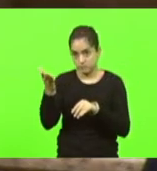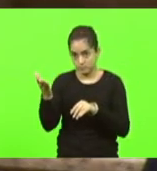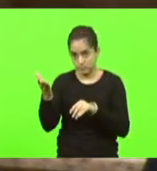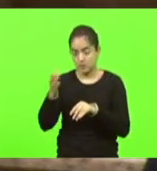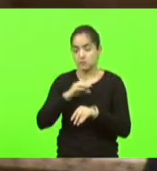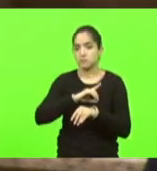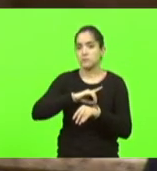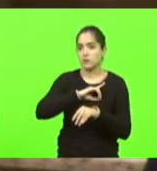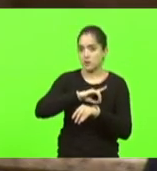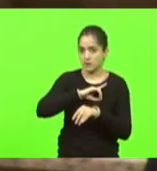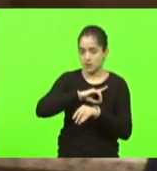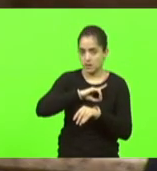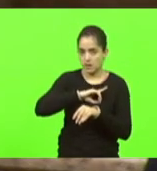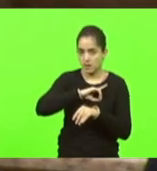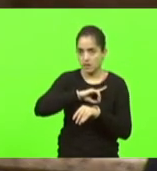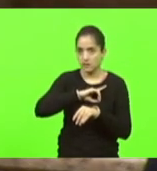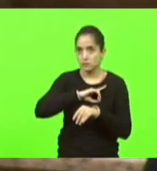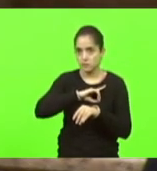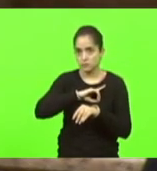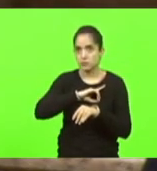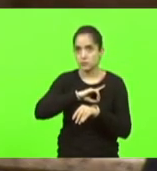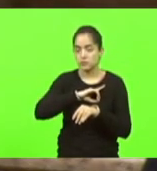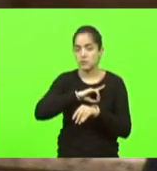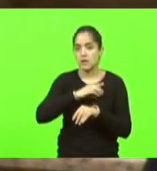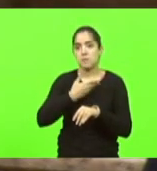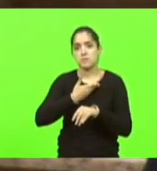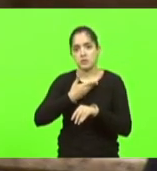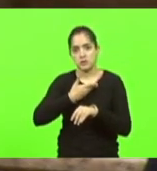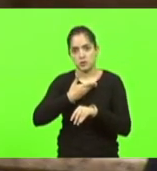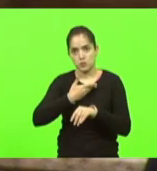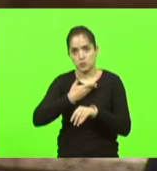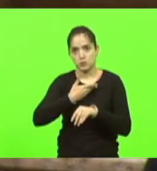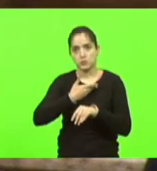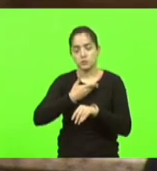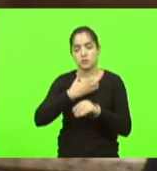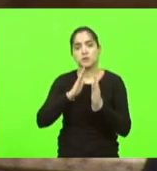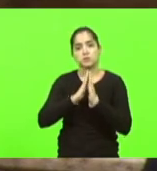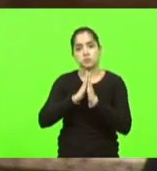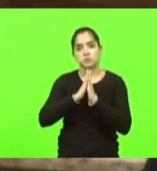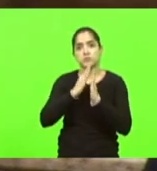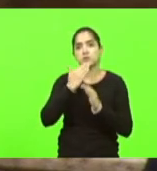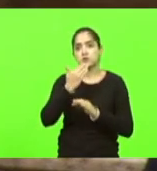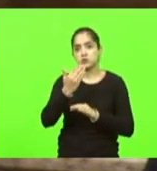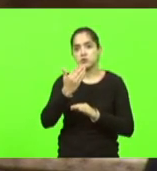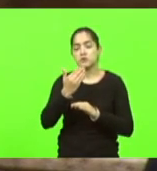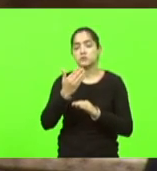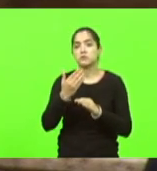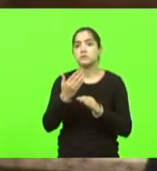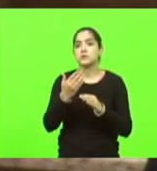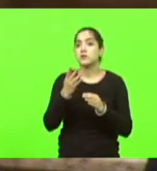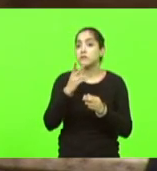Delegados é que me são muito caros para mim e que o cabelo e eu fui sincero com eles agora